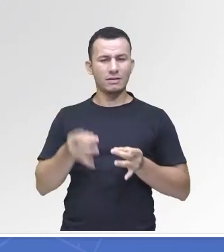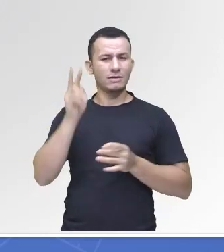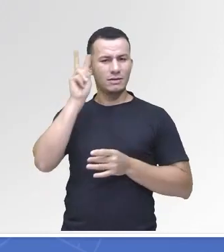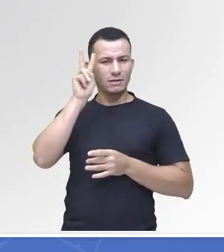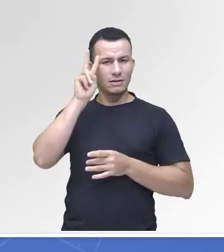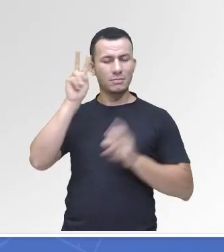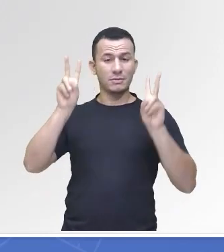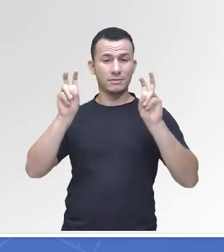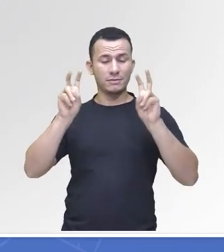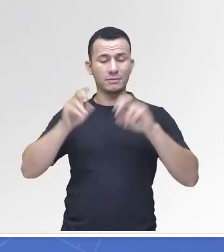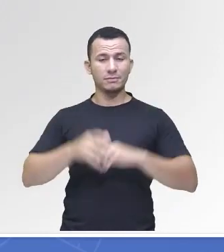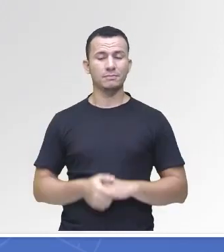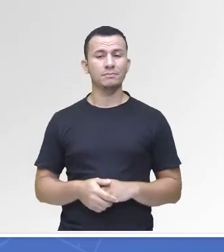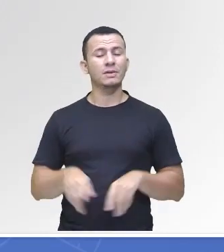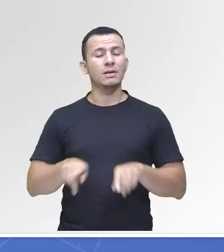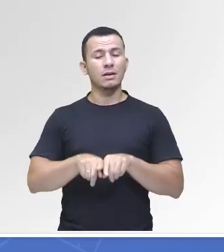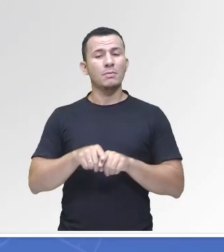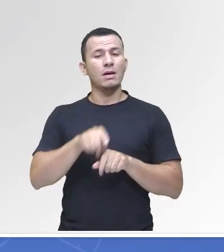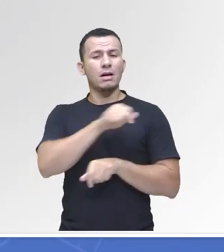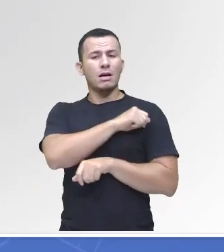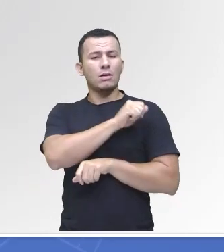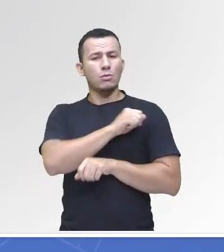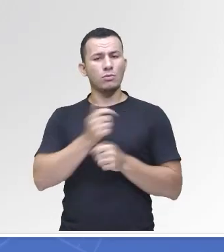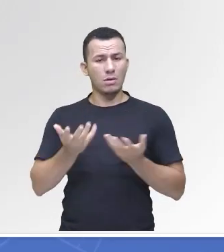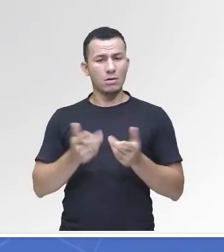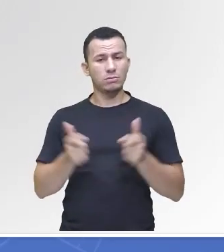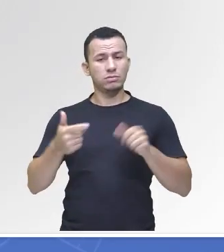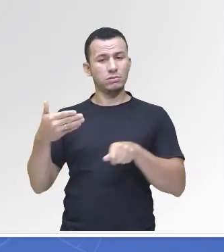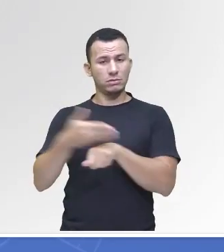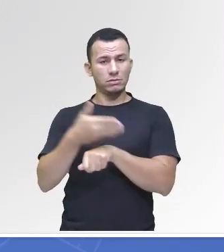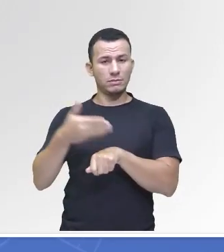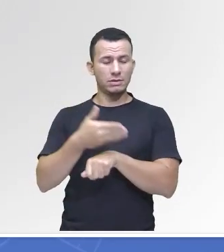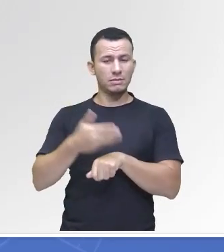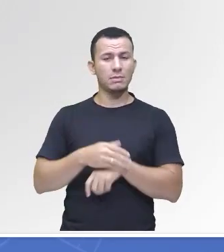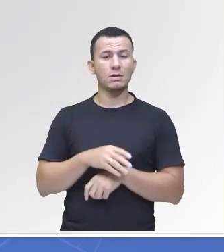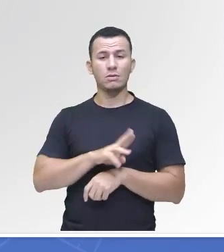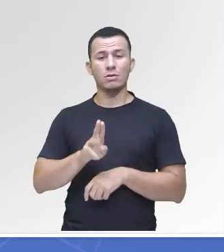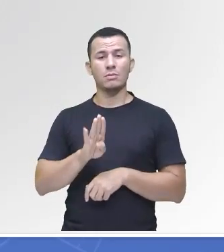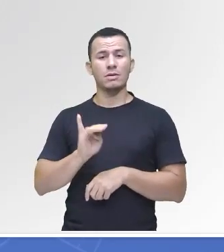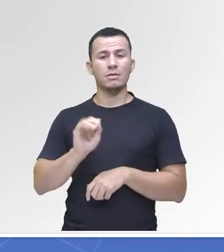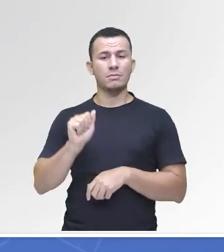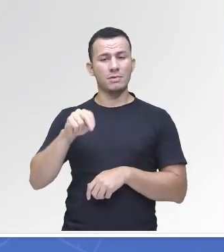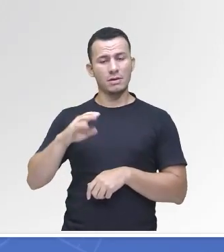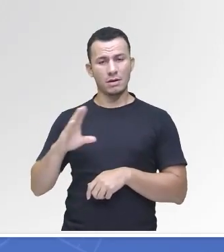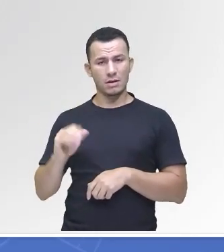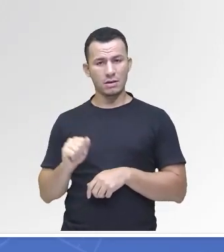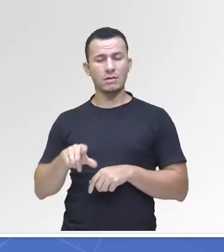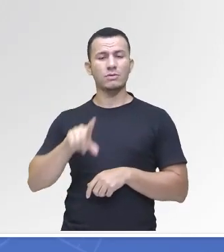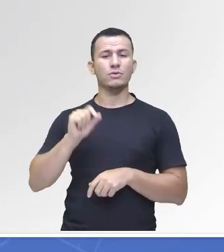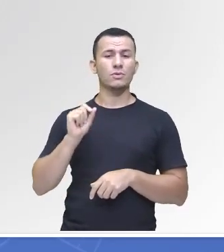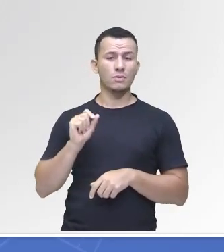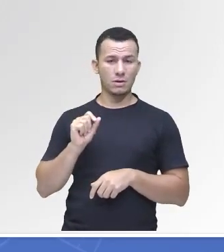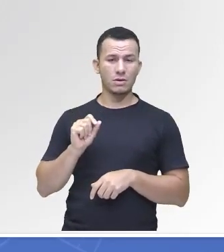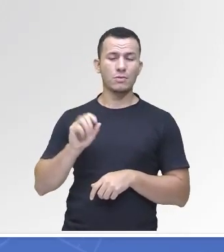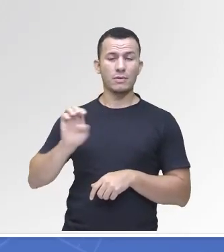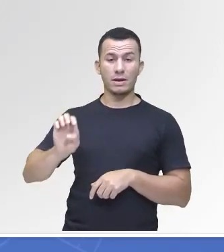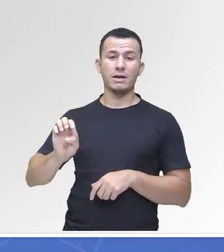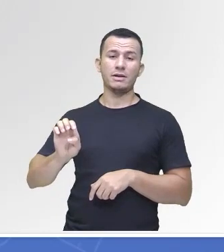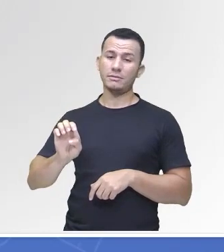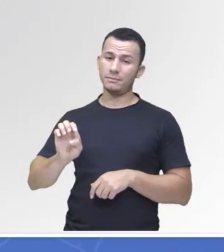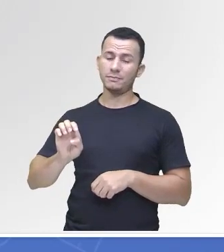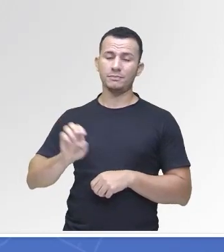conteúdo. E aí a gente tem a participação de alguns alunos, né? A gente tem a participação aí da Bianca, que marcou para a gente a alternativa